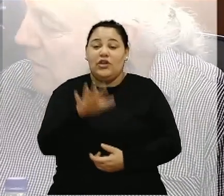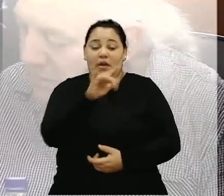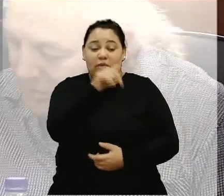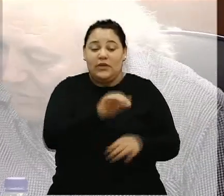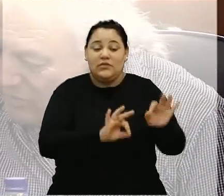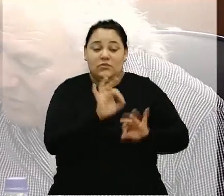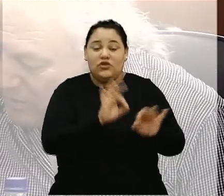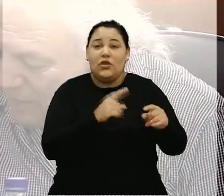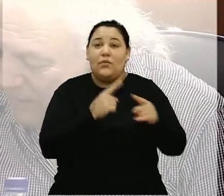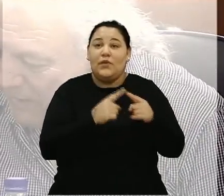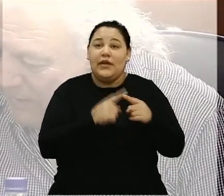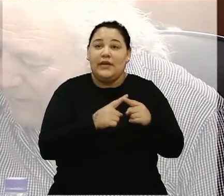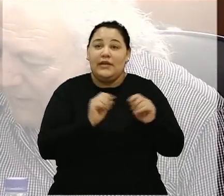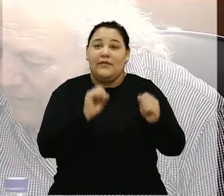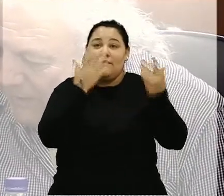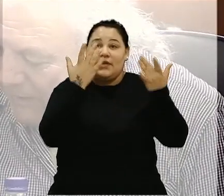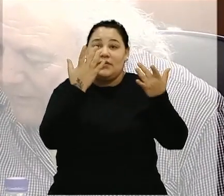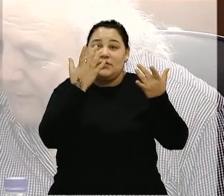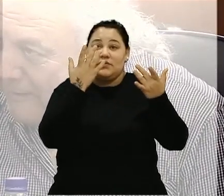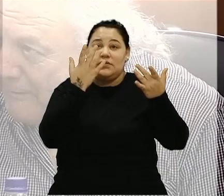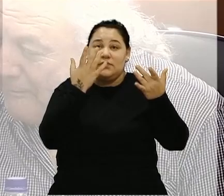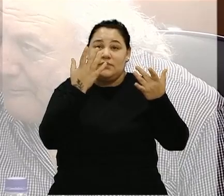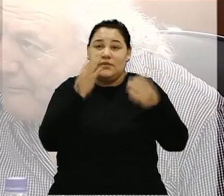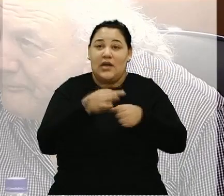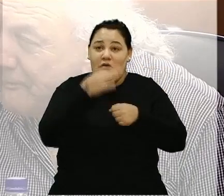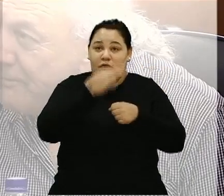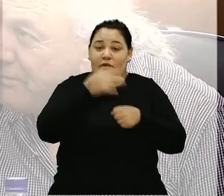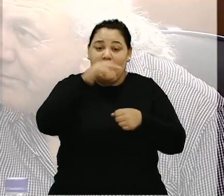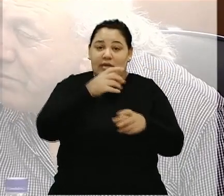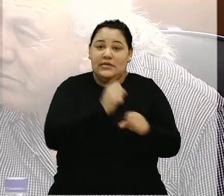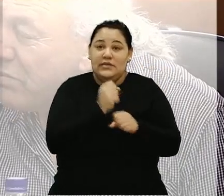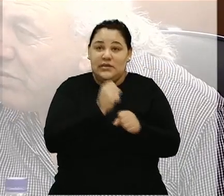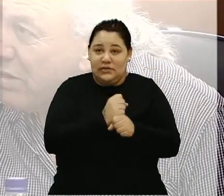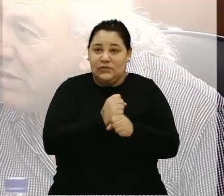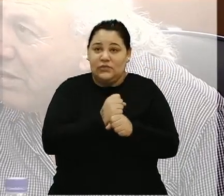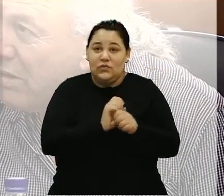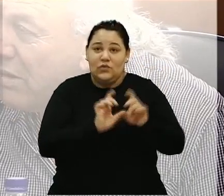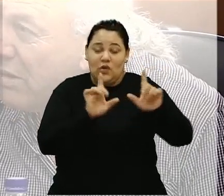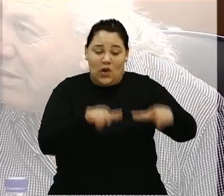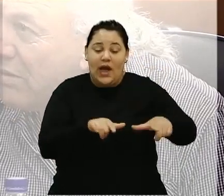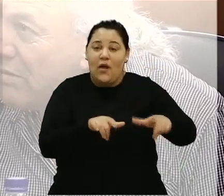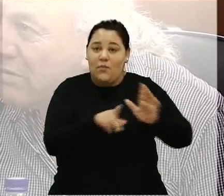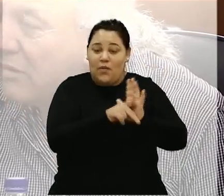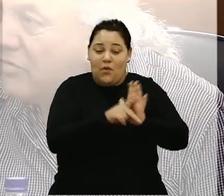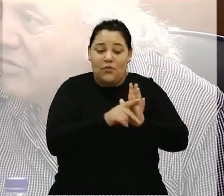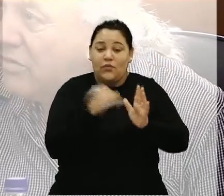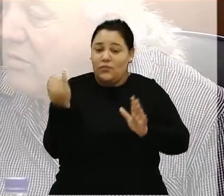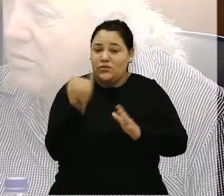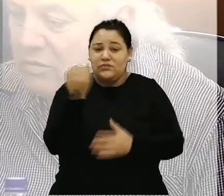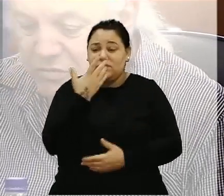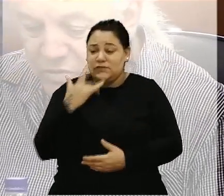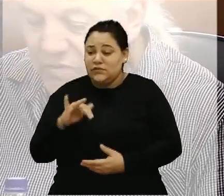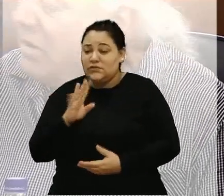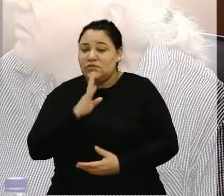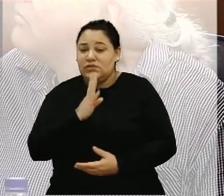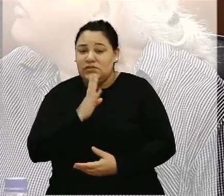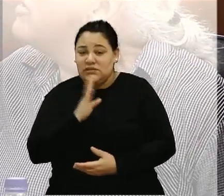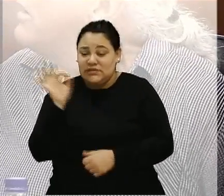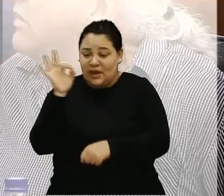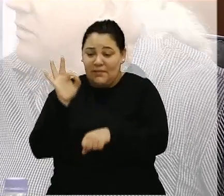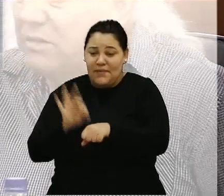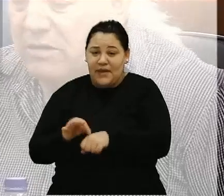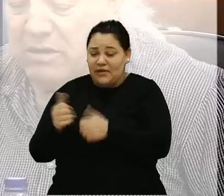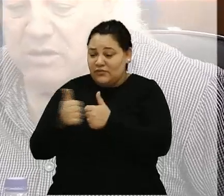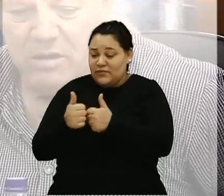na festa da uva desse ano tinha um local específico e foi importante para que as crianças pudessem conhecer de perto as abelhas,